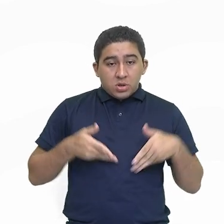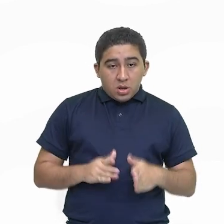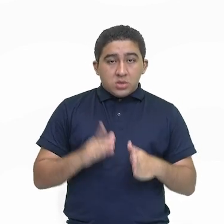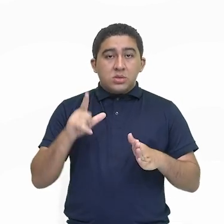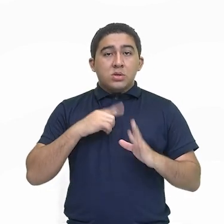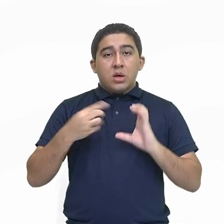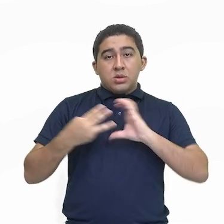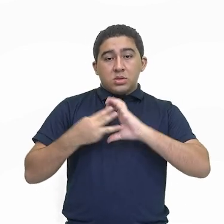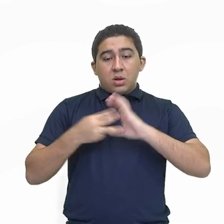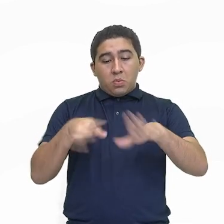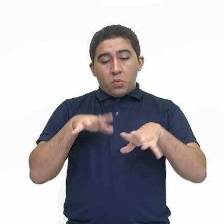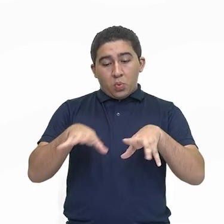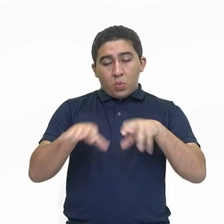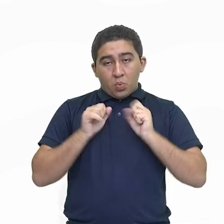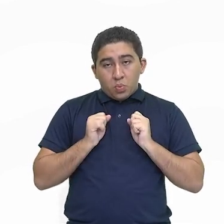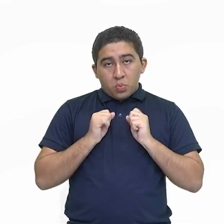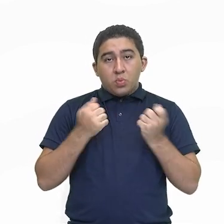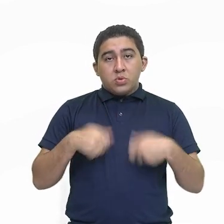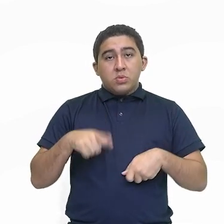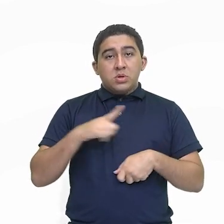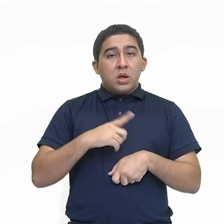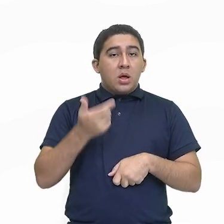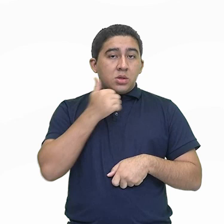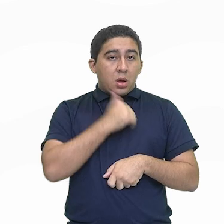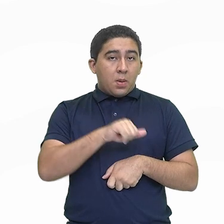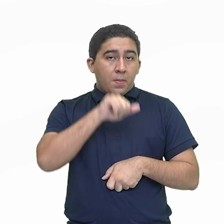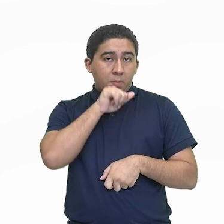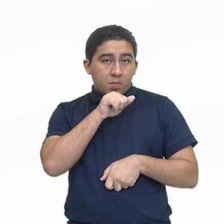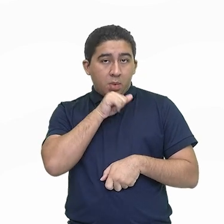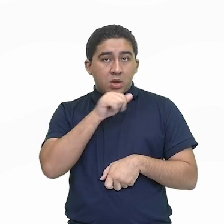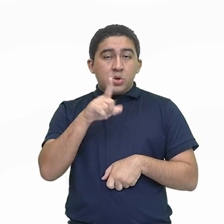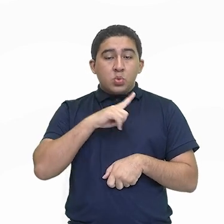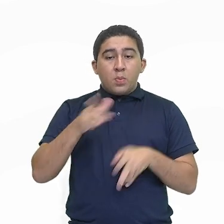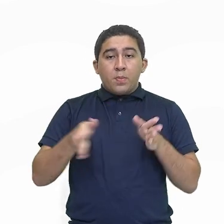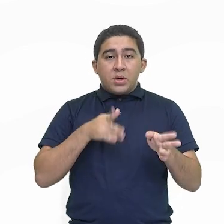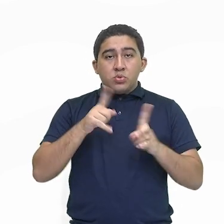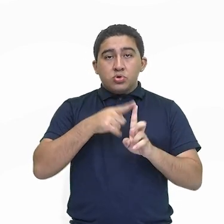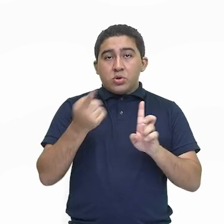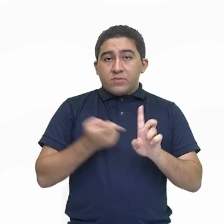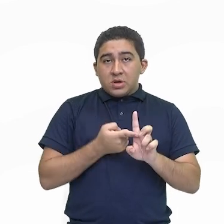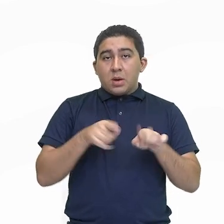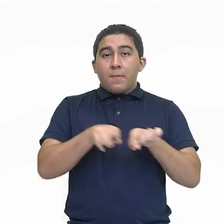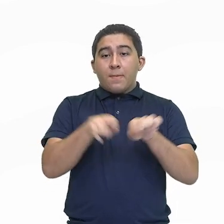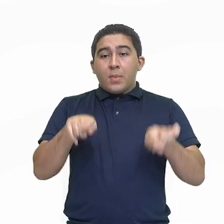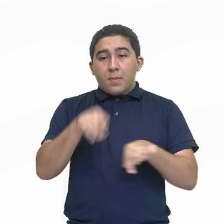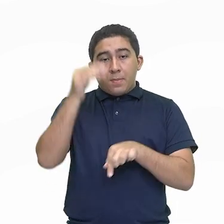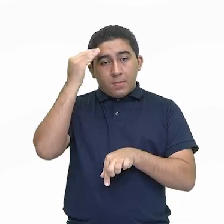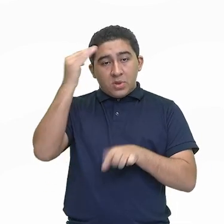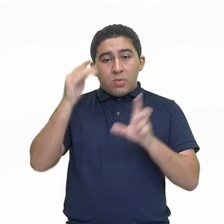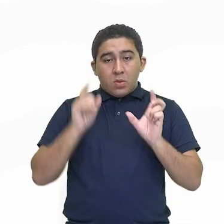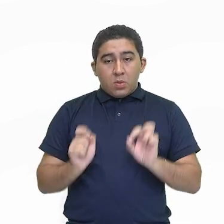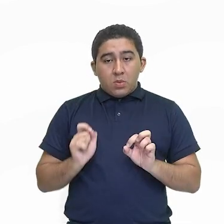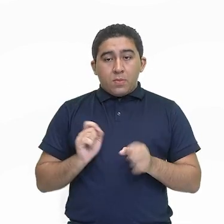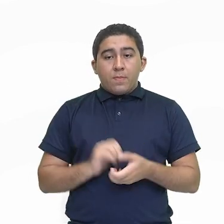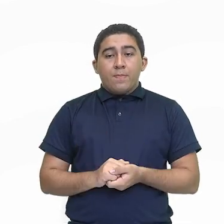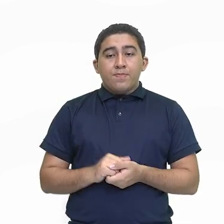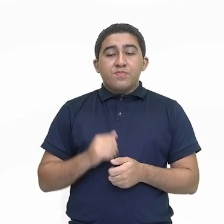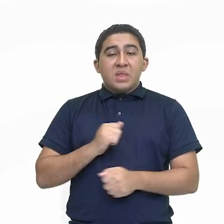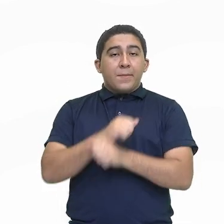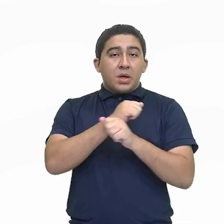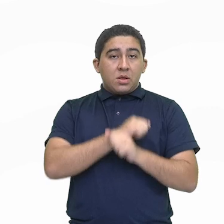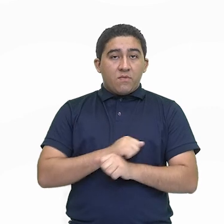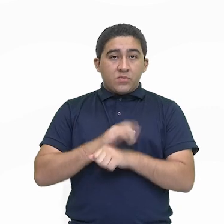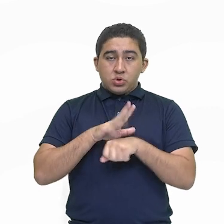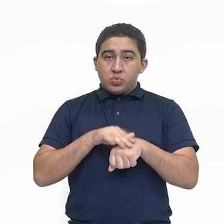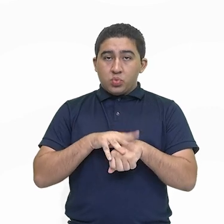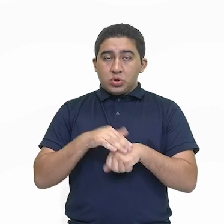que são recebidas dos pais, da mãe, né, durante a gravidez, mas principalmente para a defesa de doenças